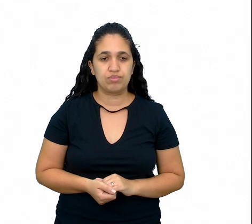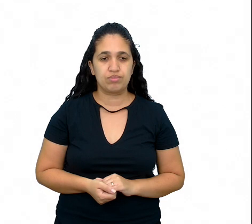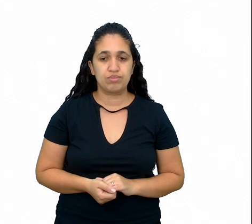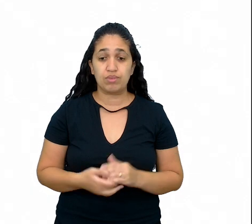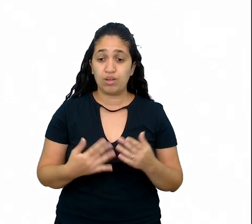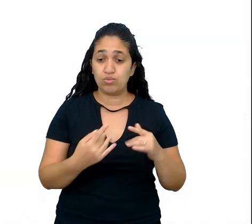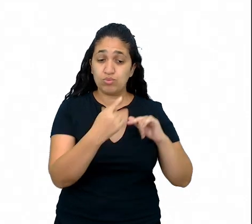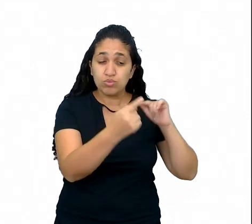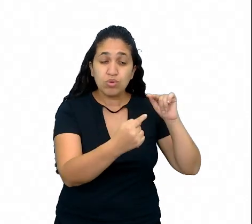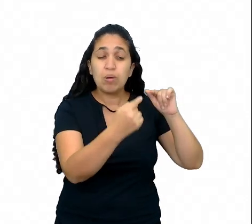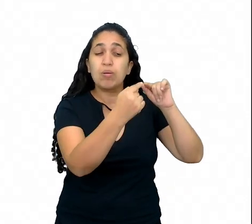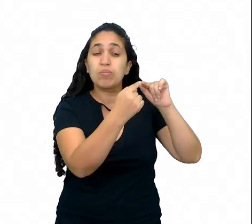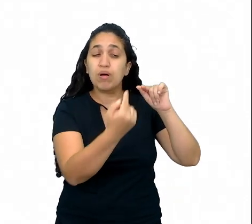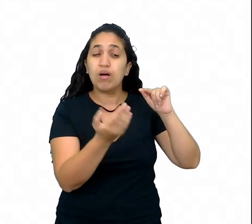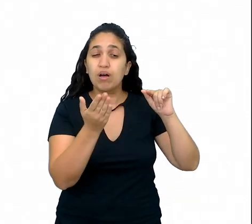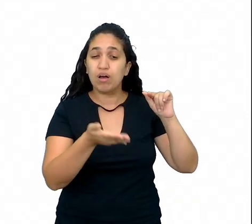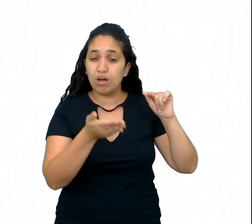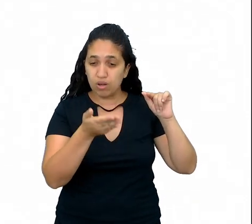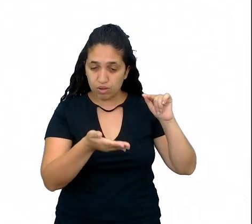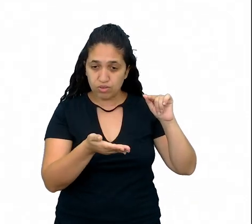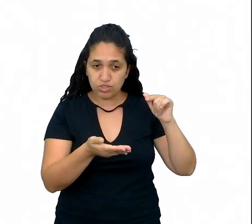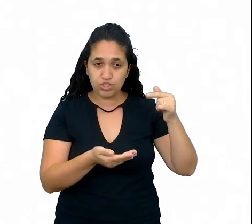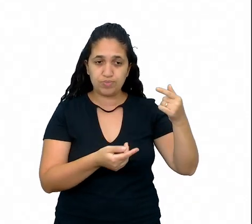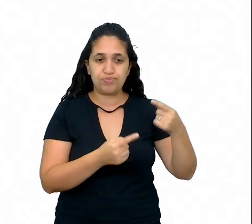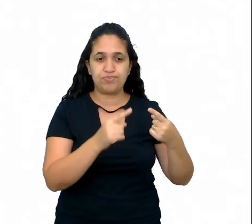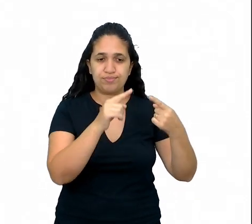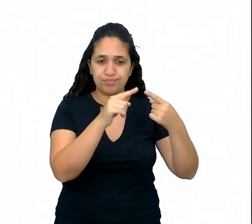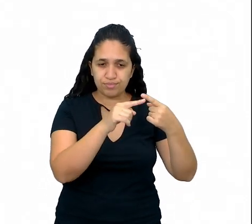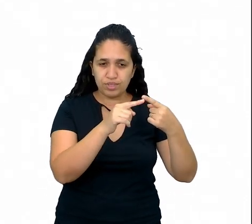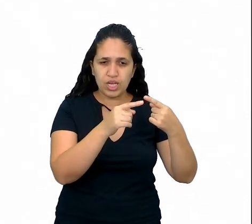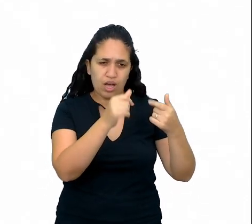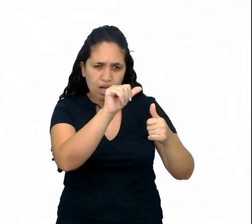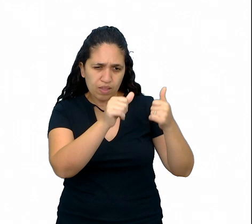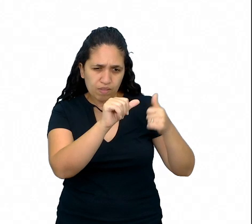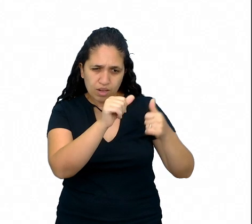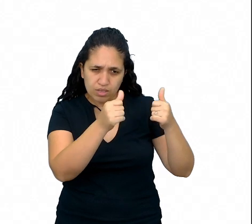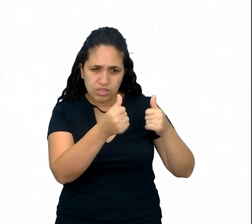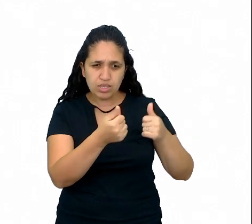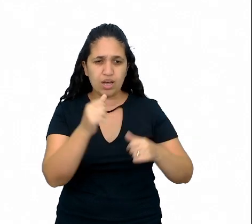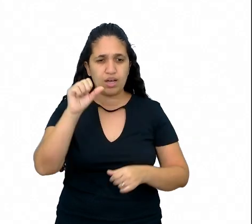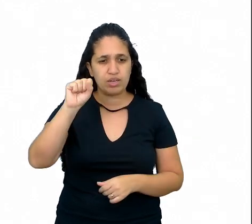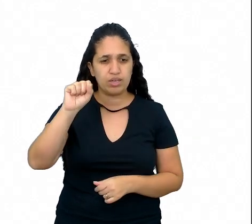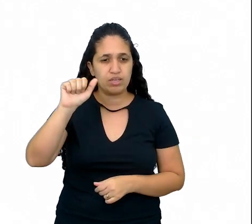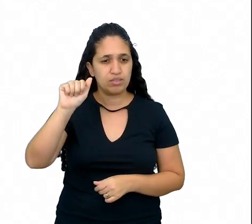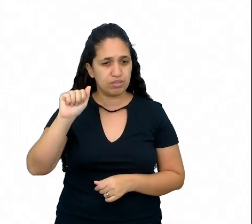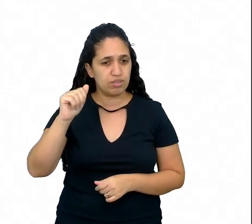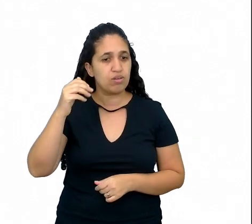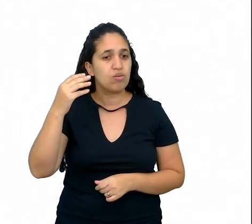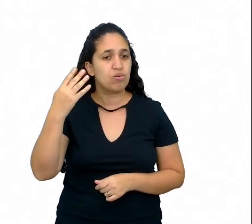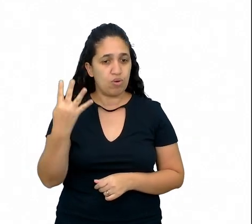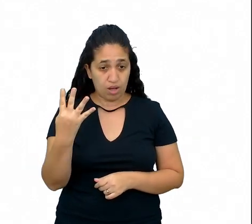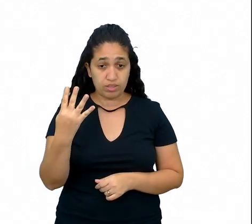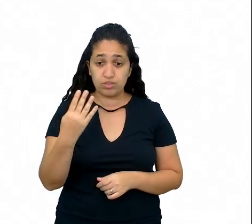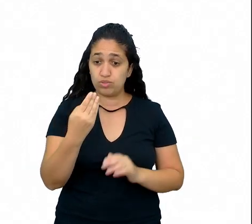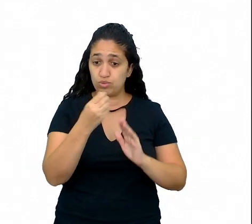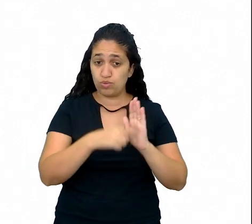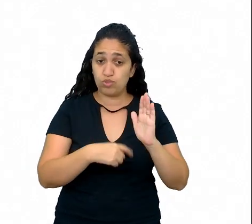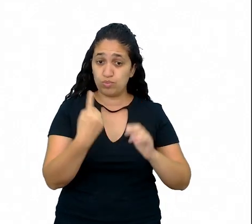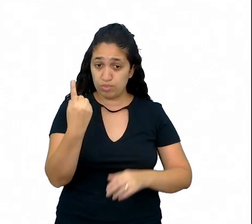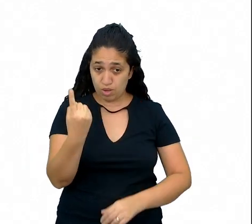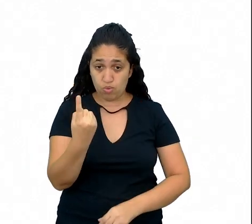Nossos objetivos de hoje são analisar a SA4 do volume 1 do Aprender Sempre, do 7º